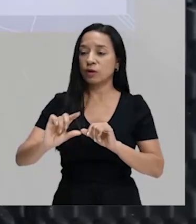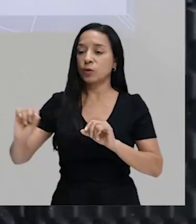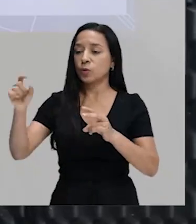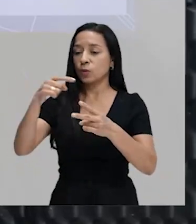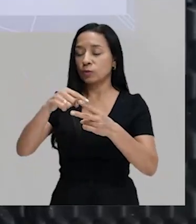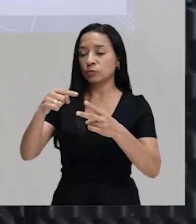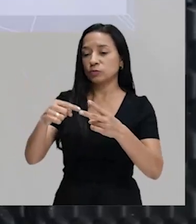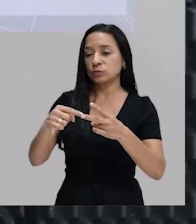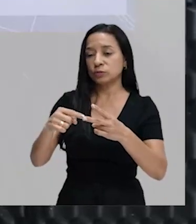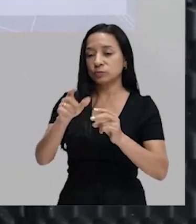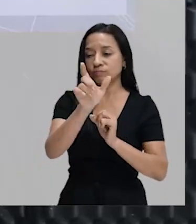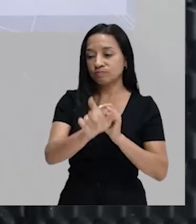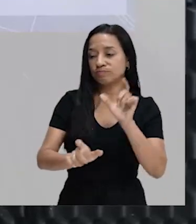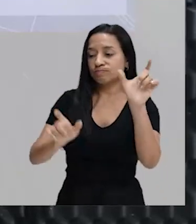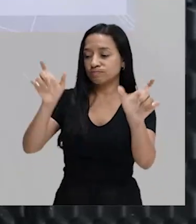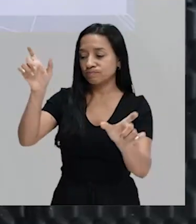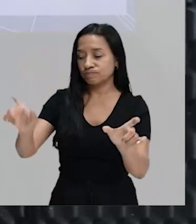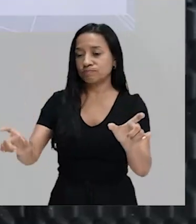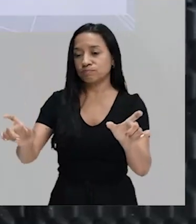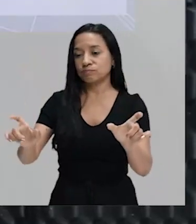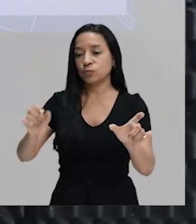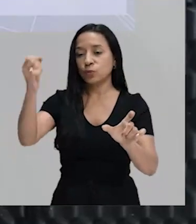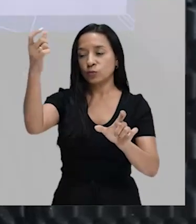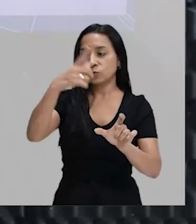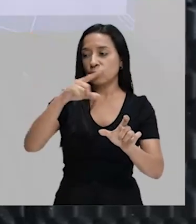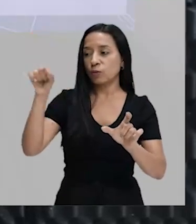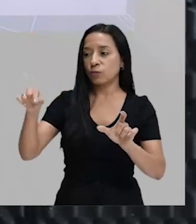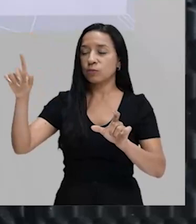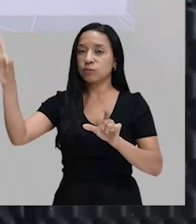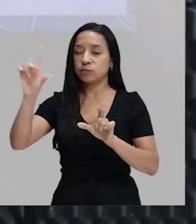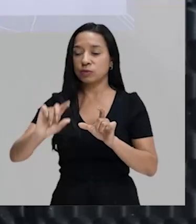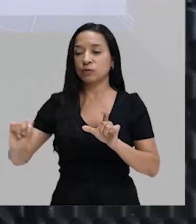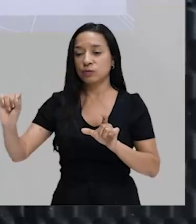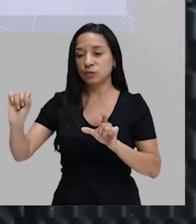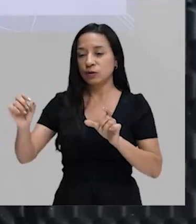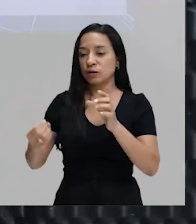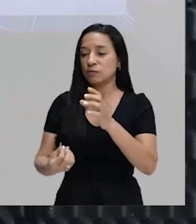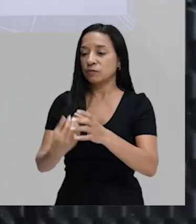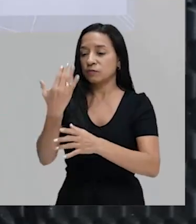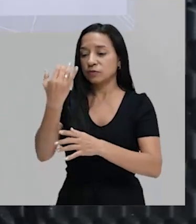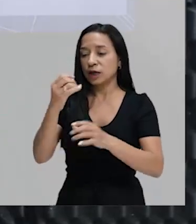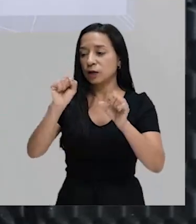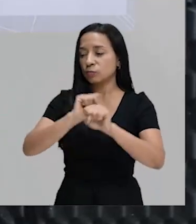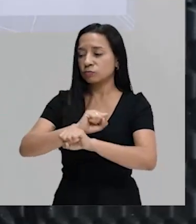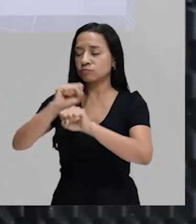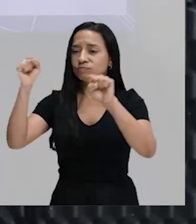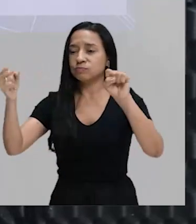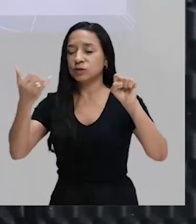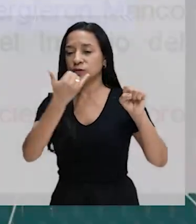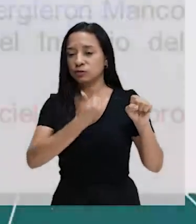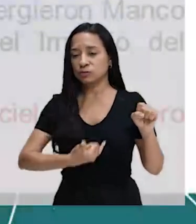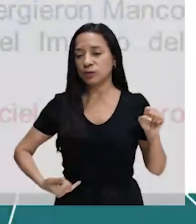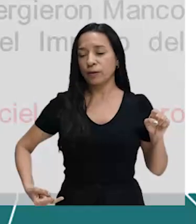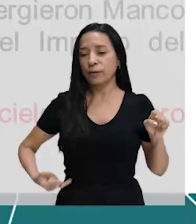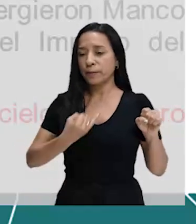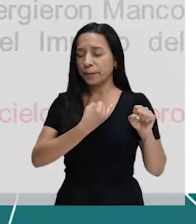eles fundaram o império, o grande império Tahuantinsuyo, tá? Assim que